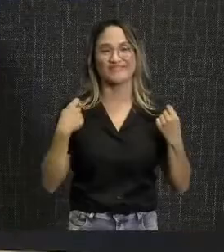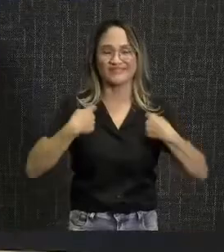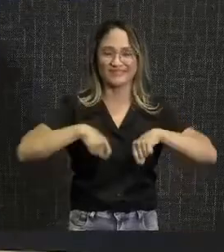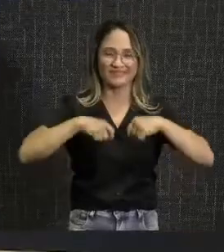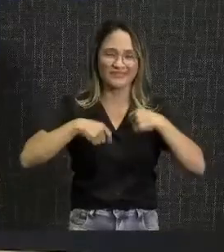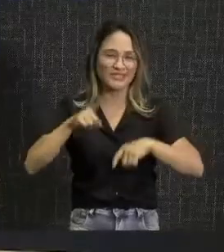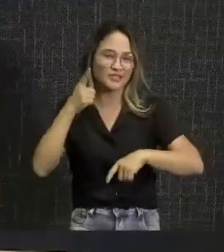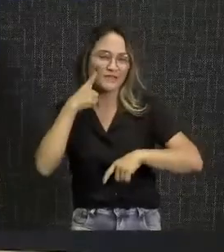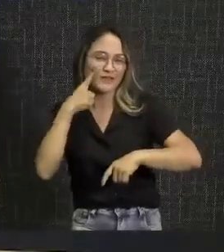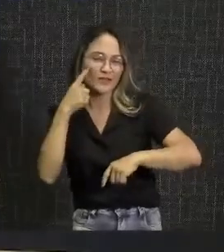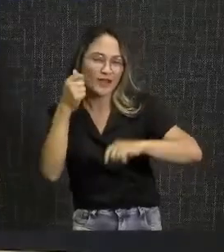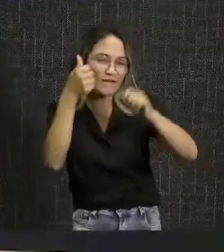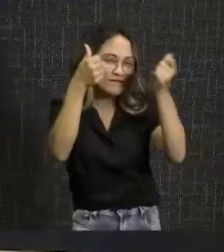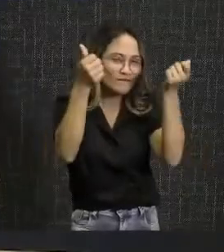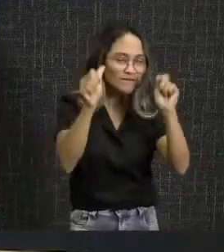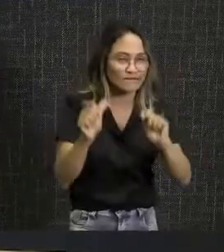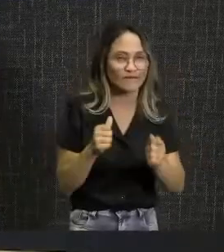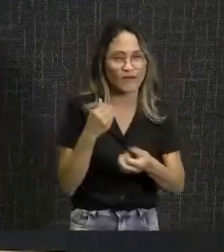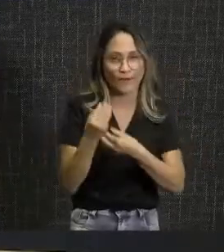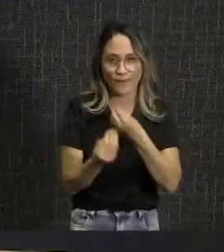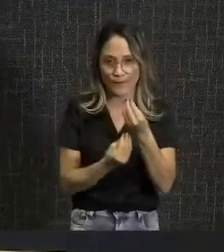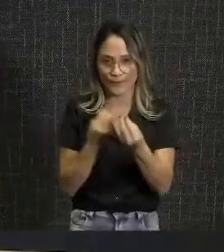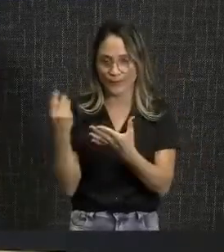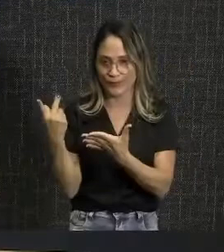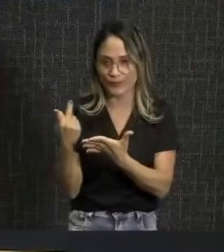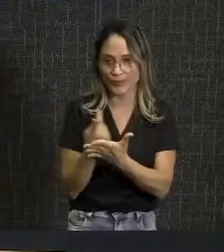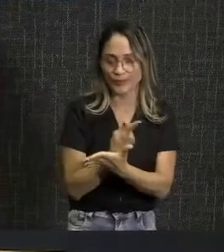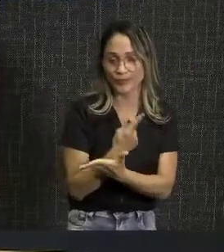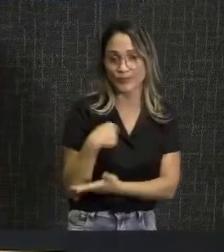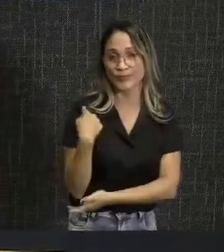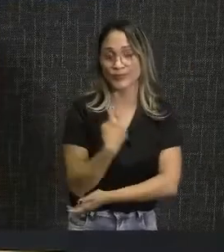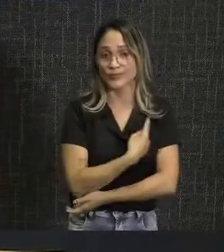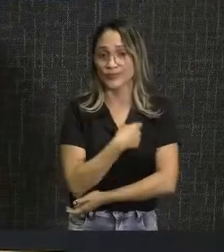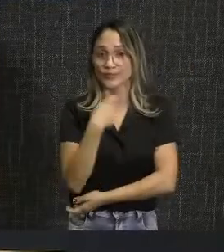verificar o que vai acontecer e aí a gente precisa